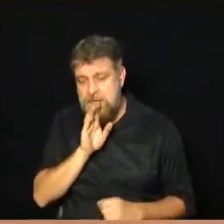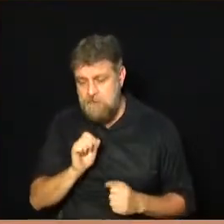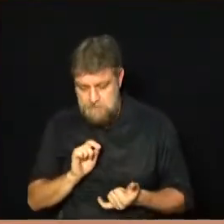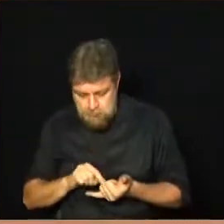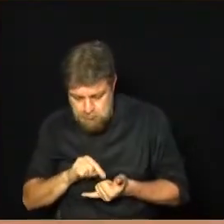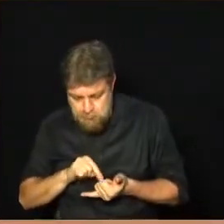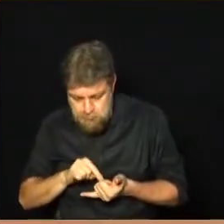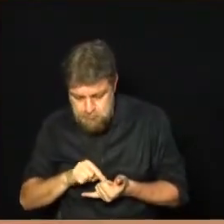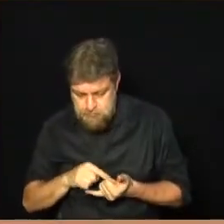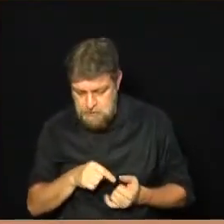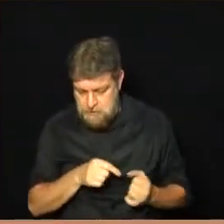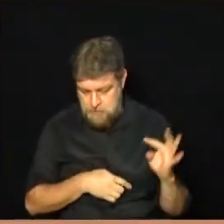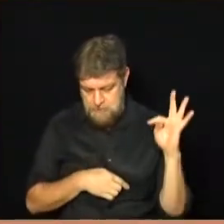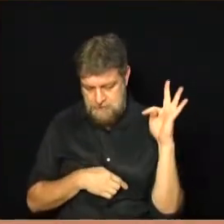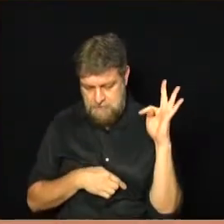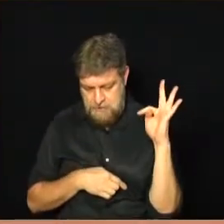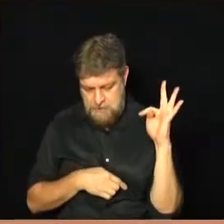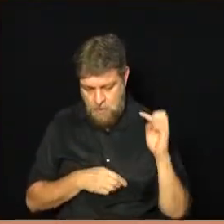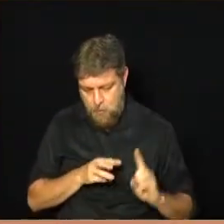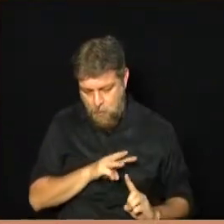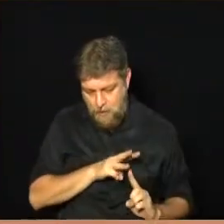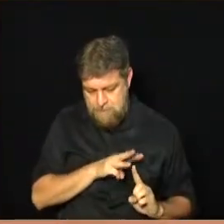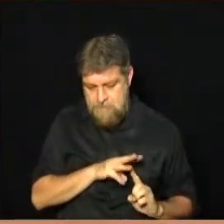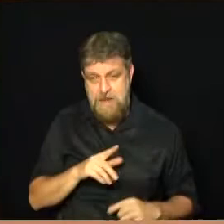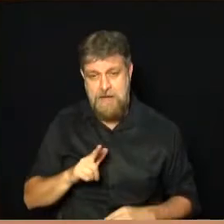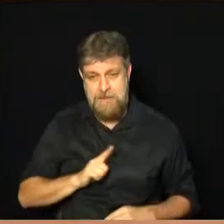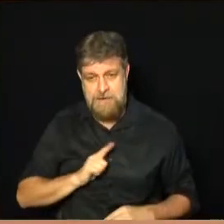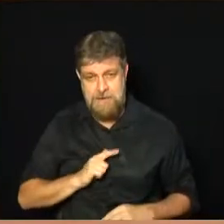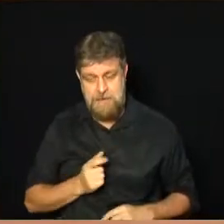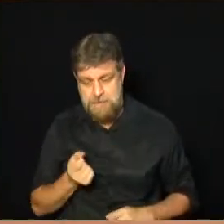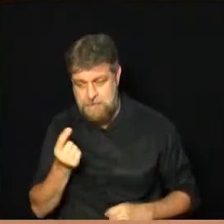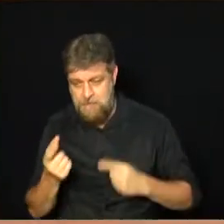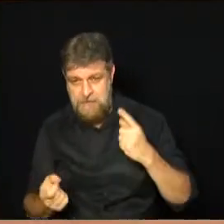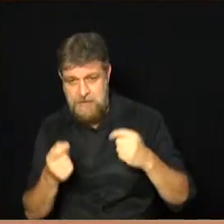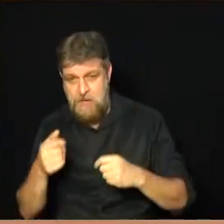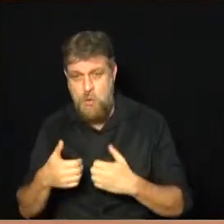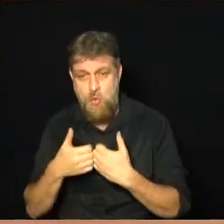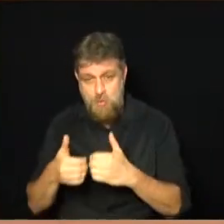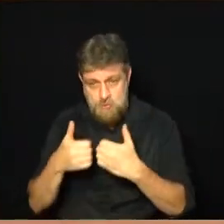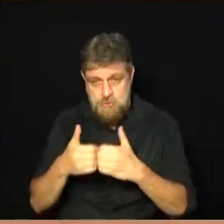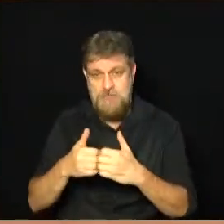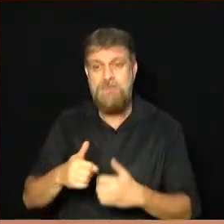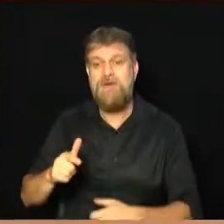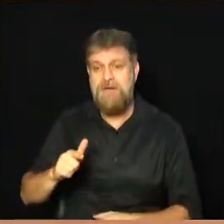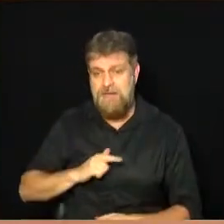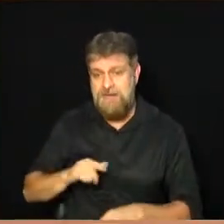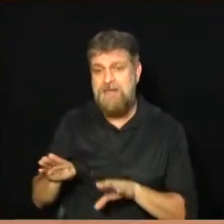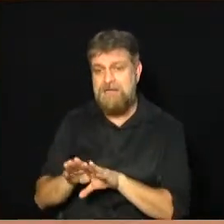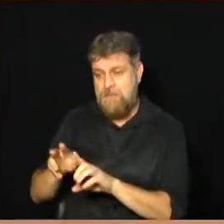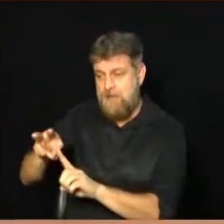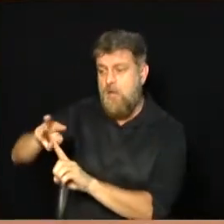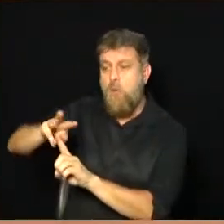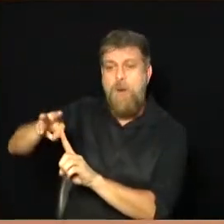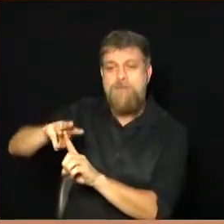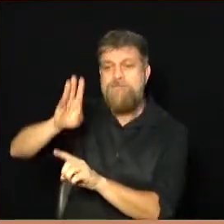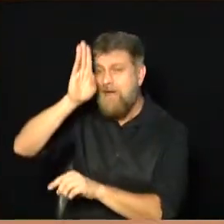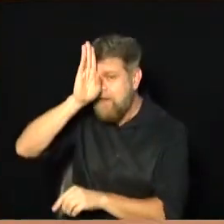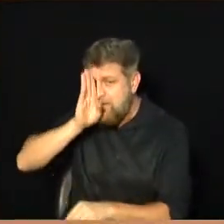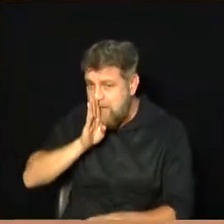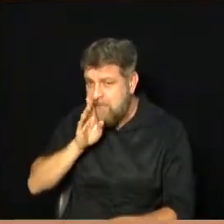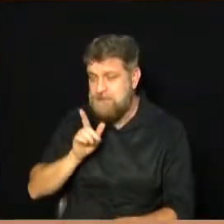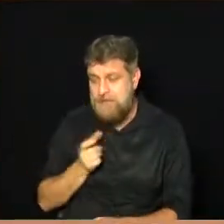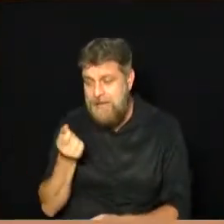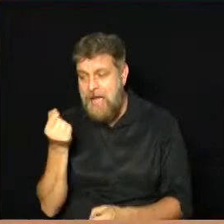rede do terminal, né? E até algumas linhas do sistema de ônibus convencional também tem Wi-Fi gratuito, que ele pode